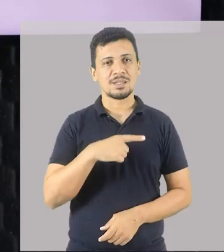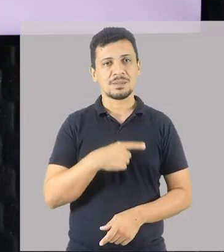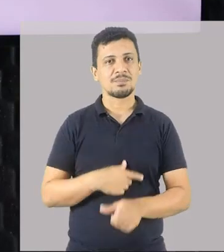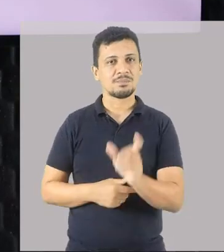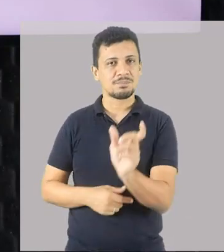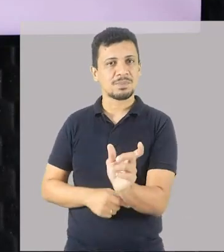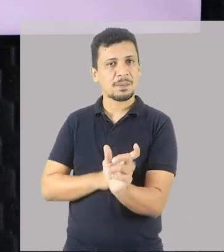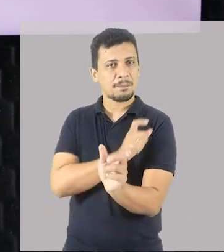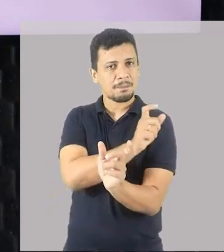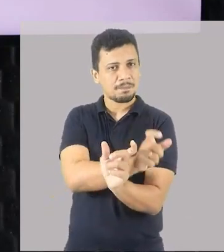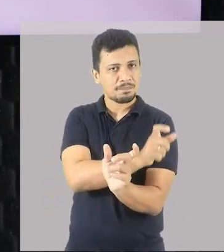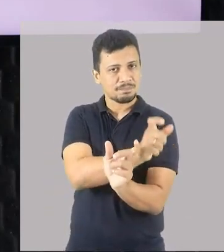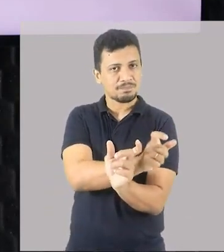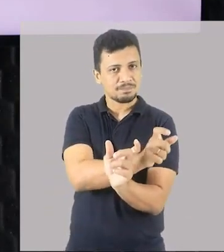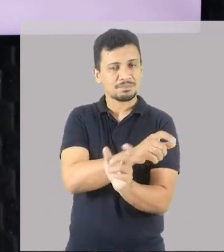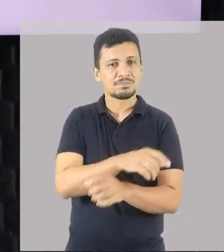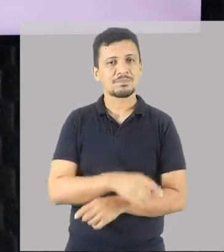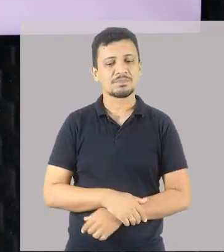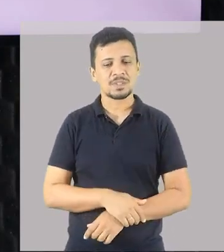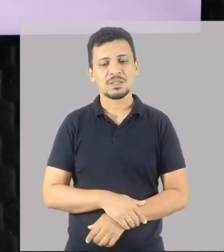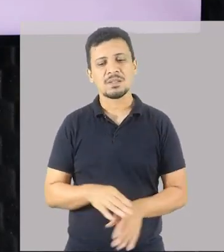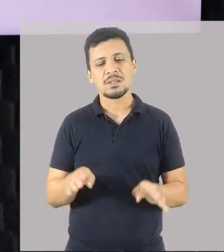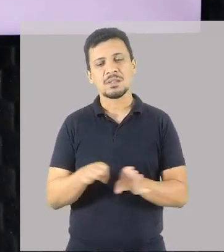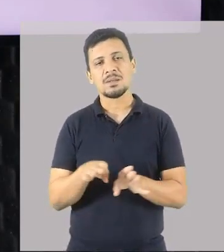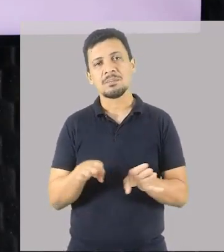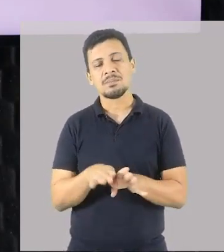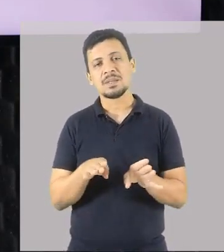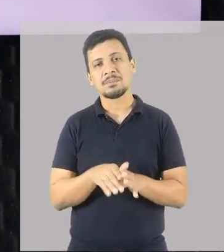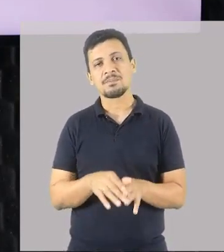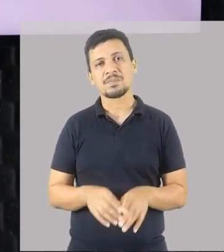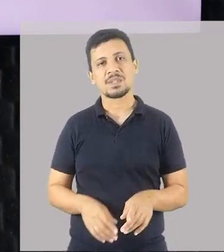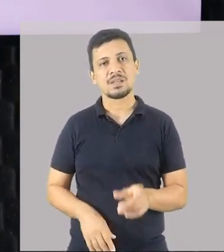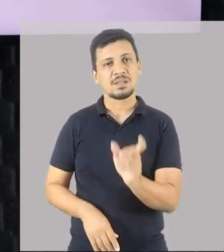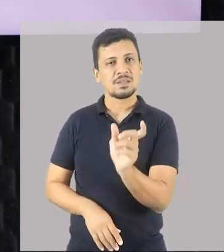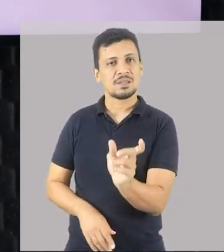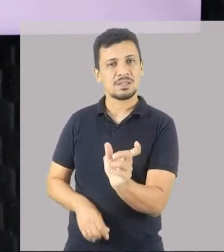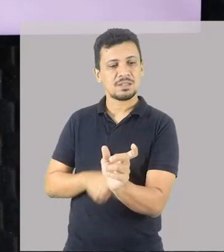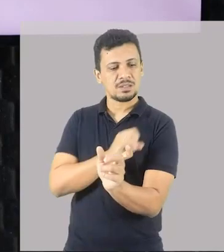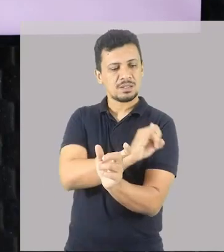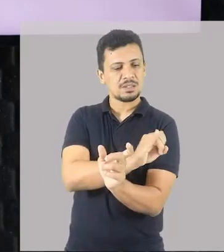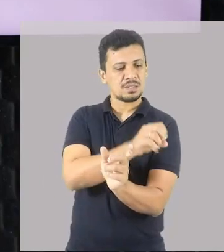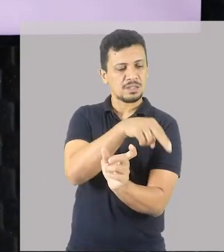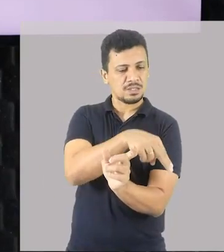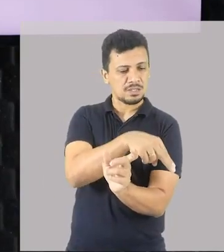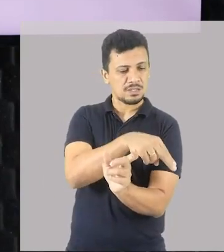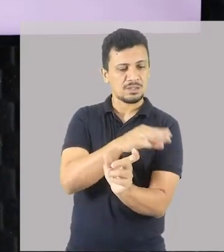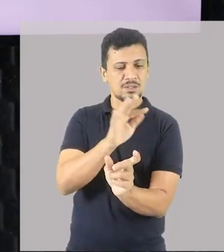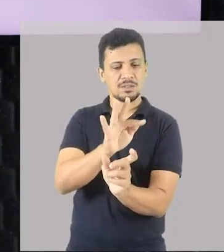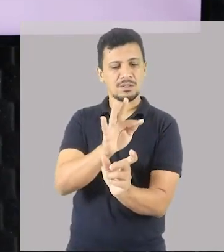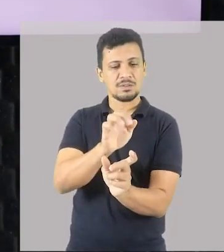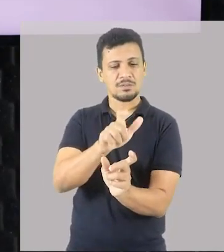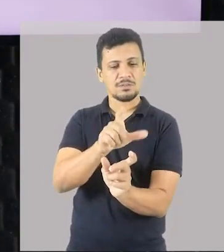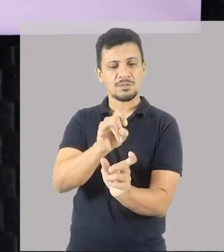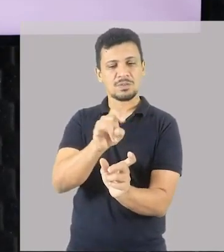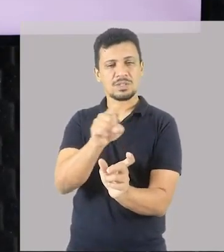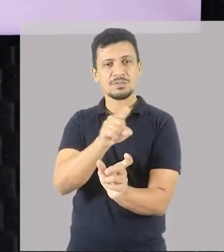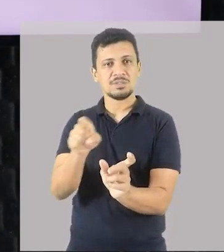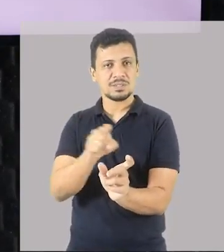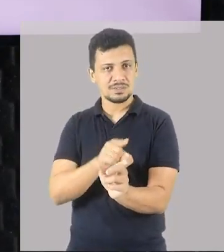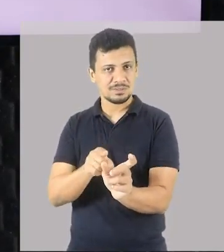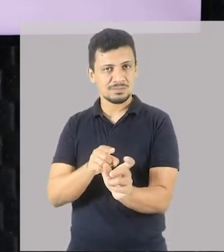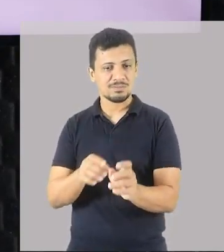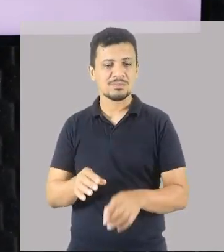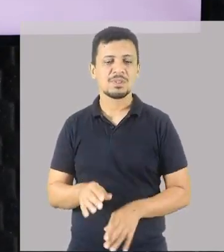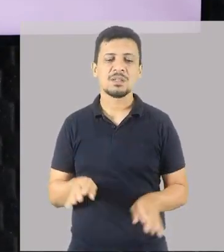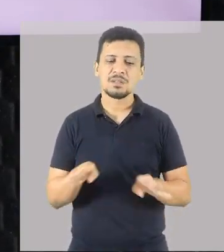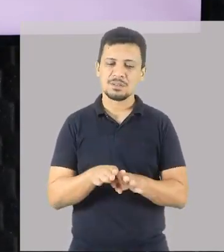antebraço, derivação prefixal, infeliz, o prefixo, eu caracterizo aí a derivação prefixal. Bem simples isso, não